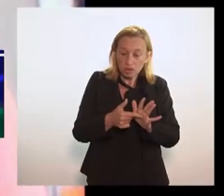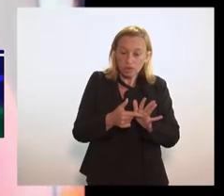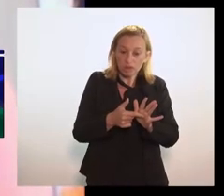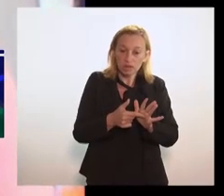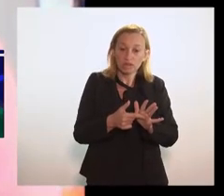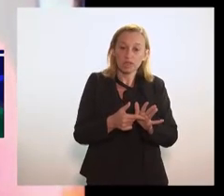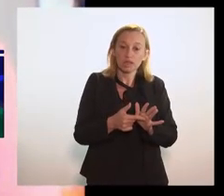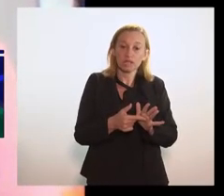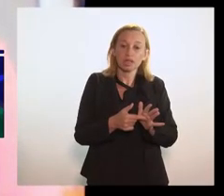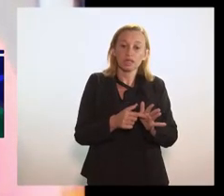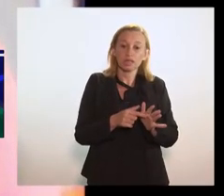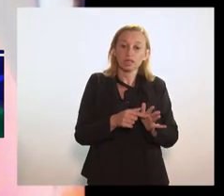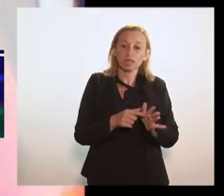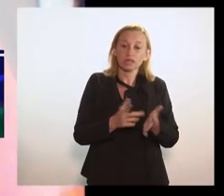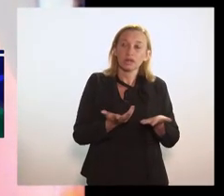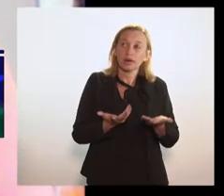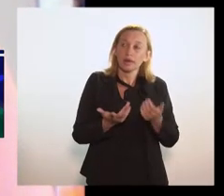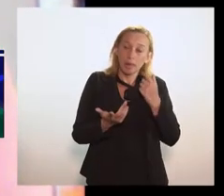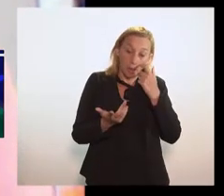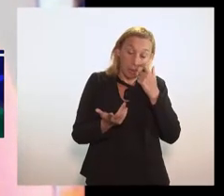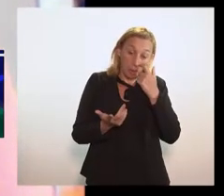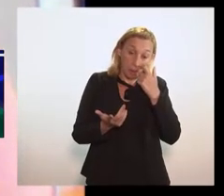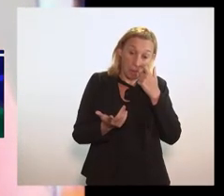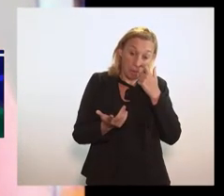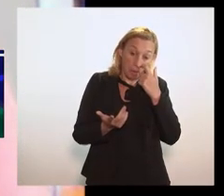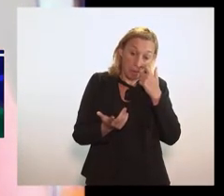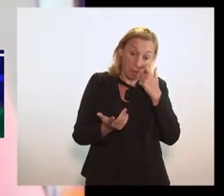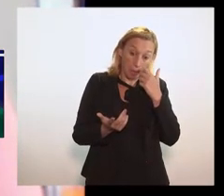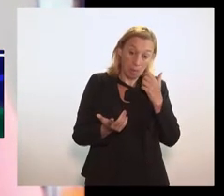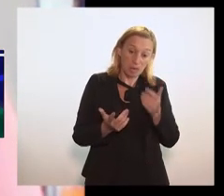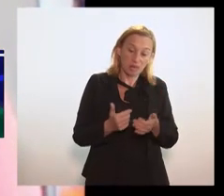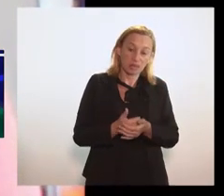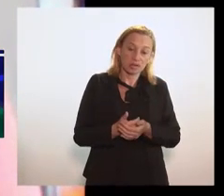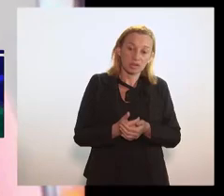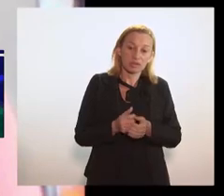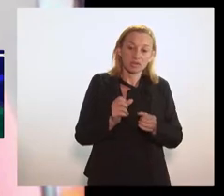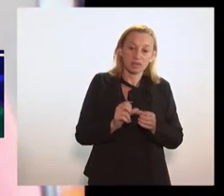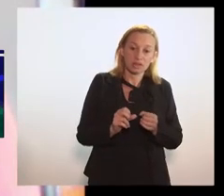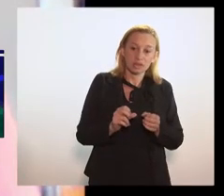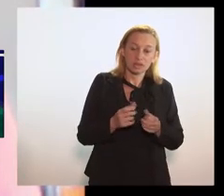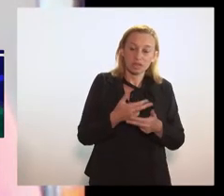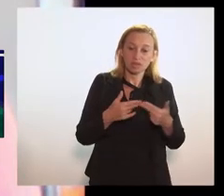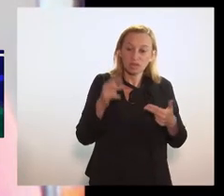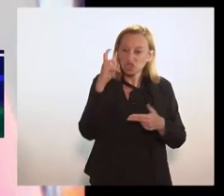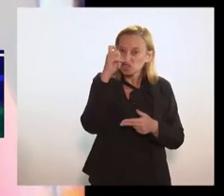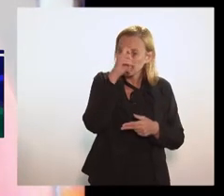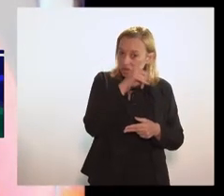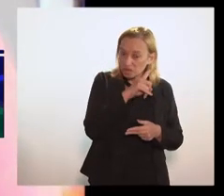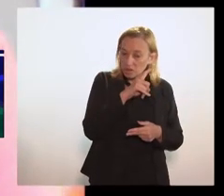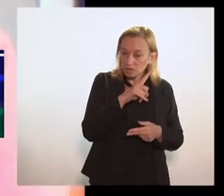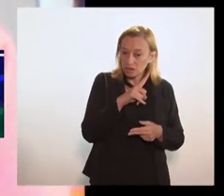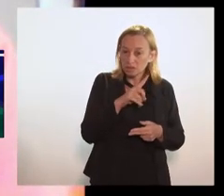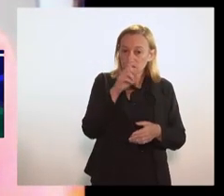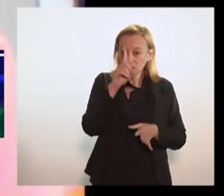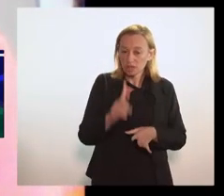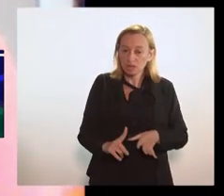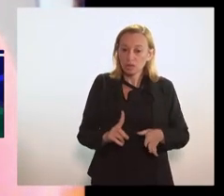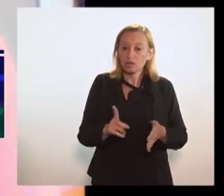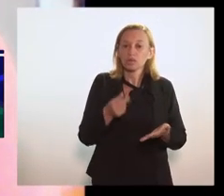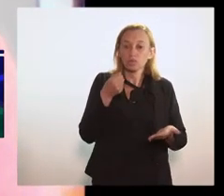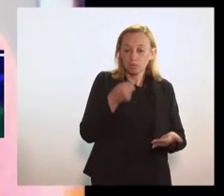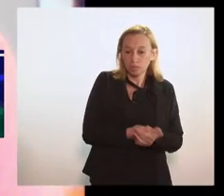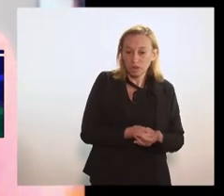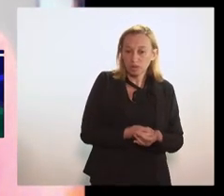porta, usando uma expressão popular, fazendo com que ficasse muito difícil para que as direções cumprissem o que